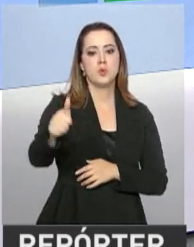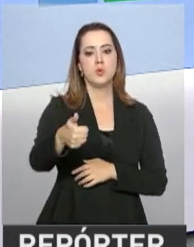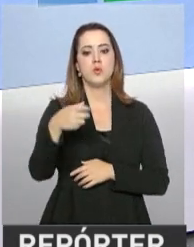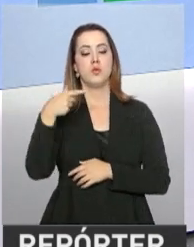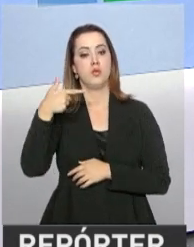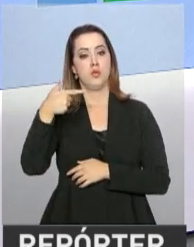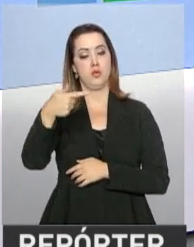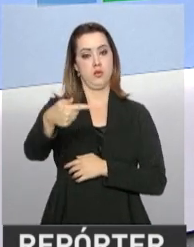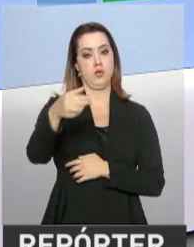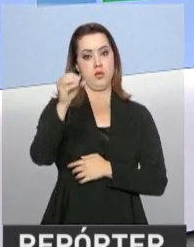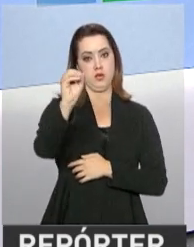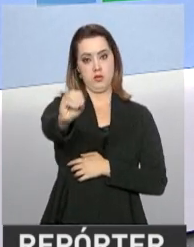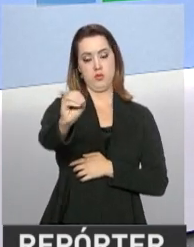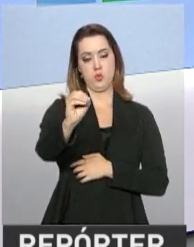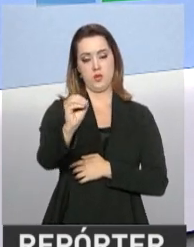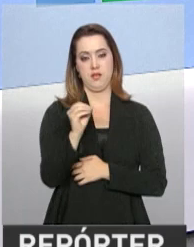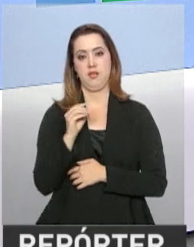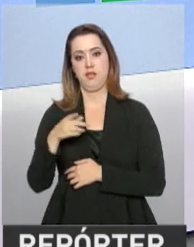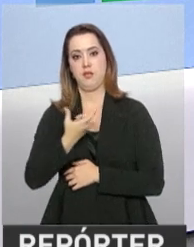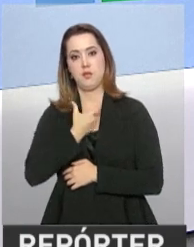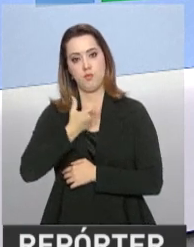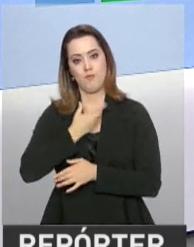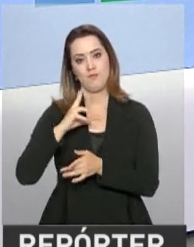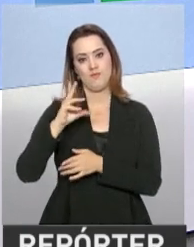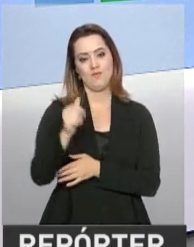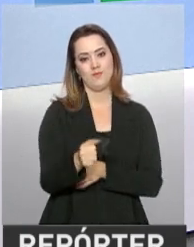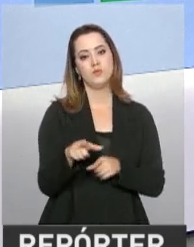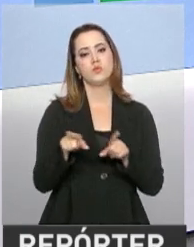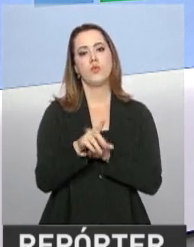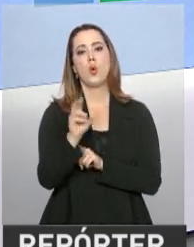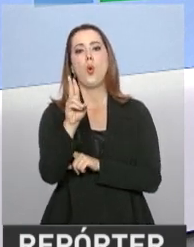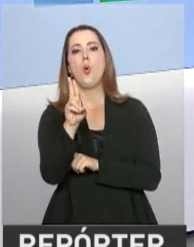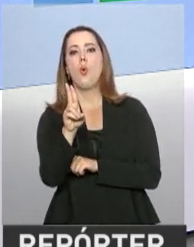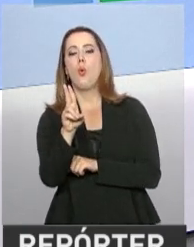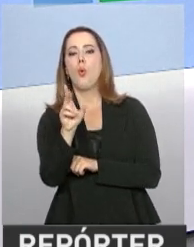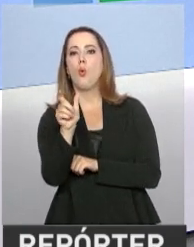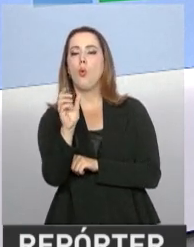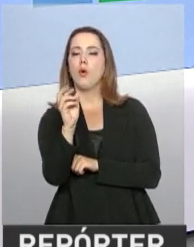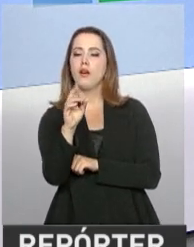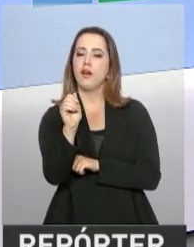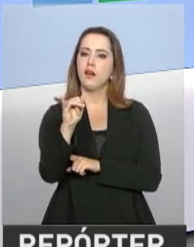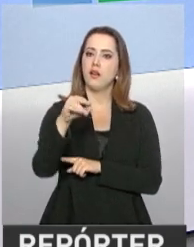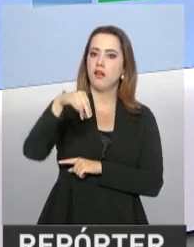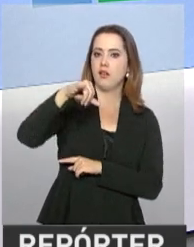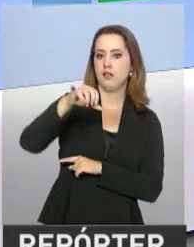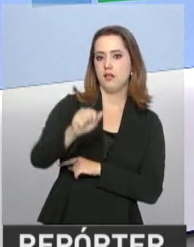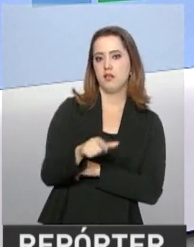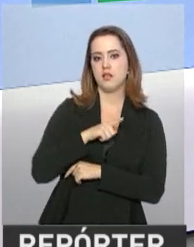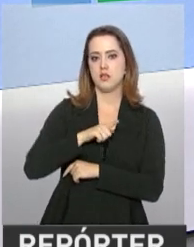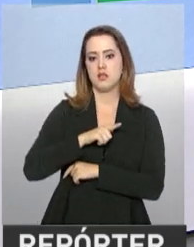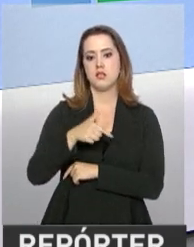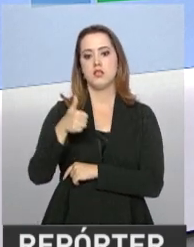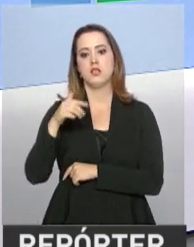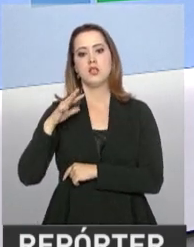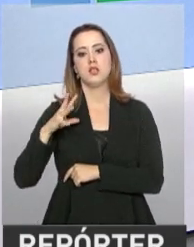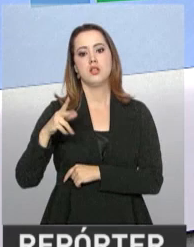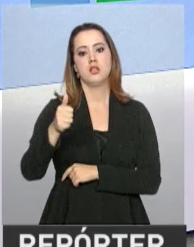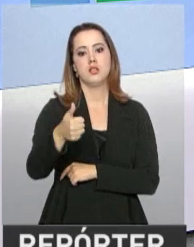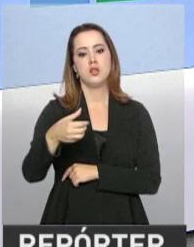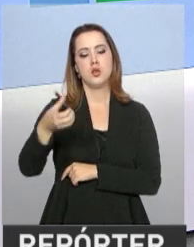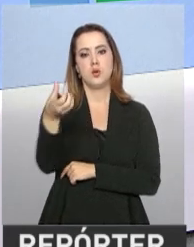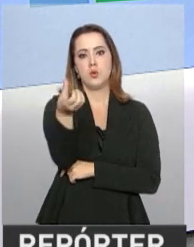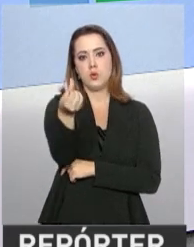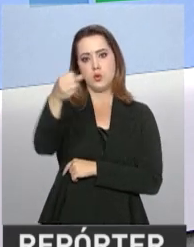ouro, 22 de bronze, 17 de prata, 70 no total. E a Ucrânia está em terceiro lugar, então, com 26 de ouro, 20 de